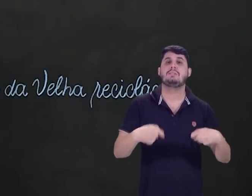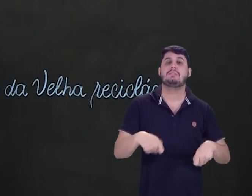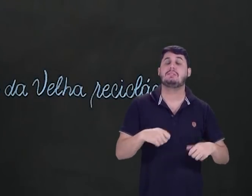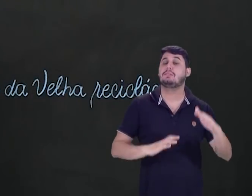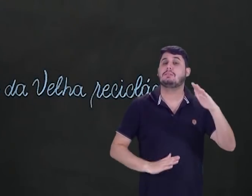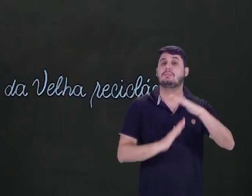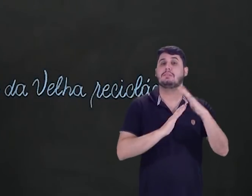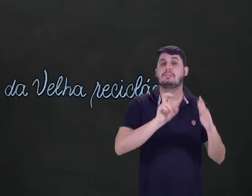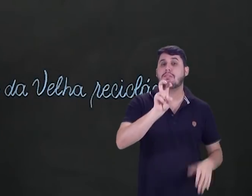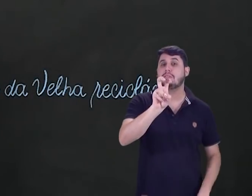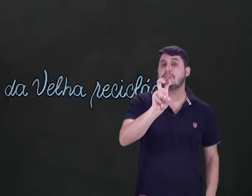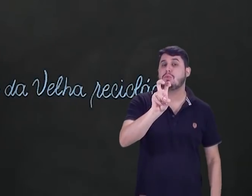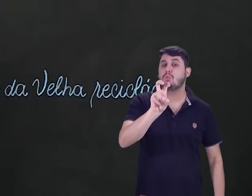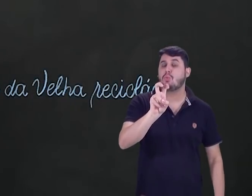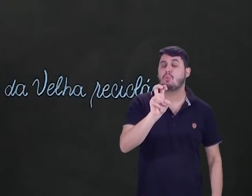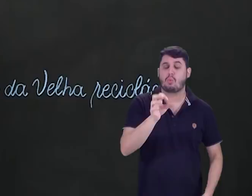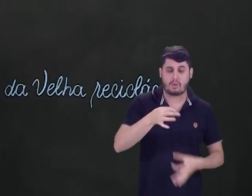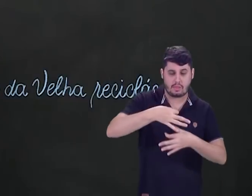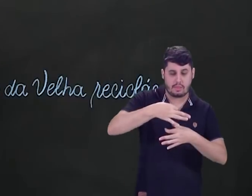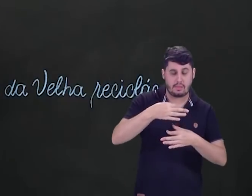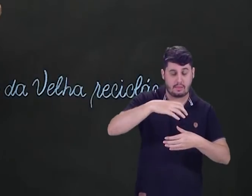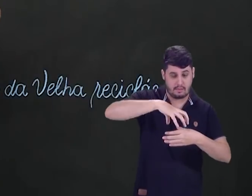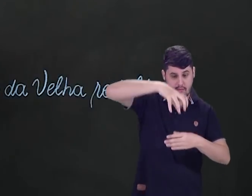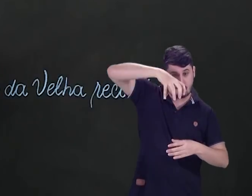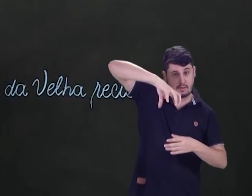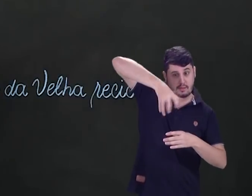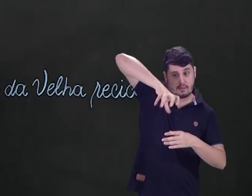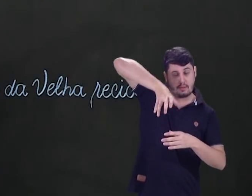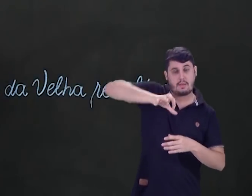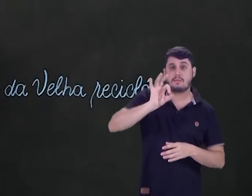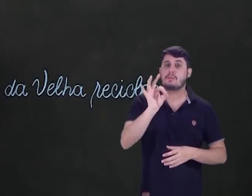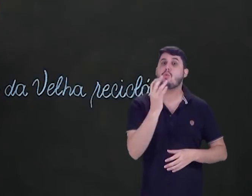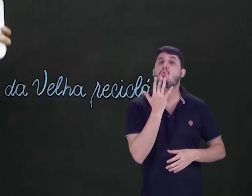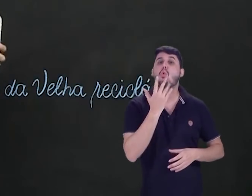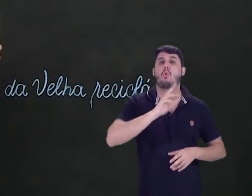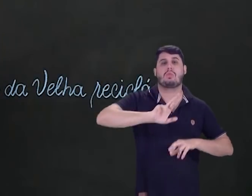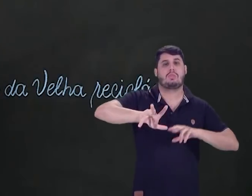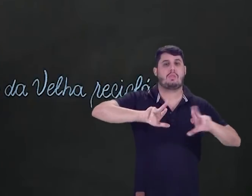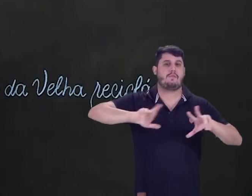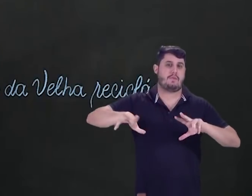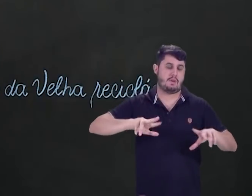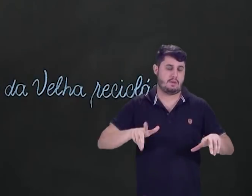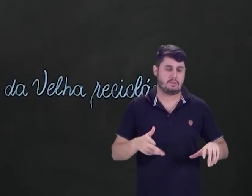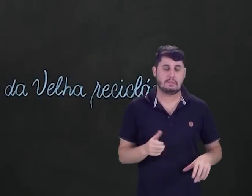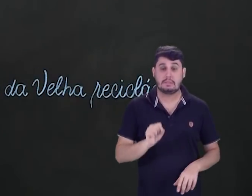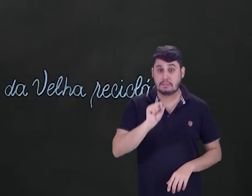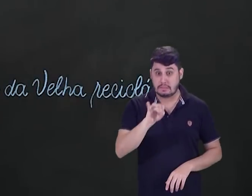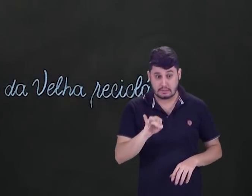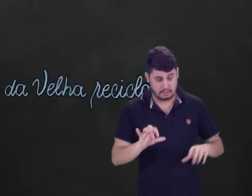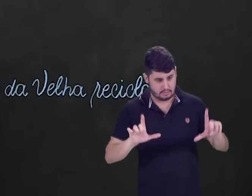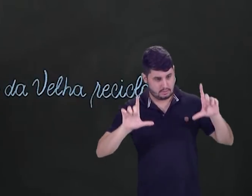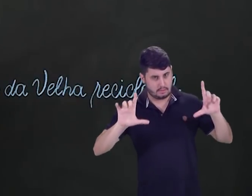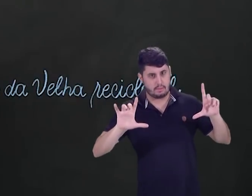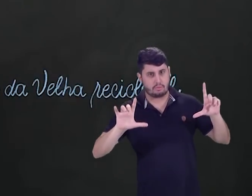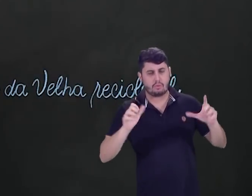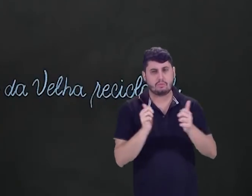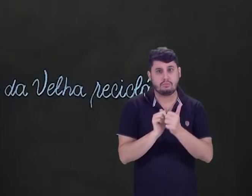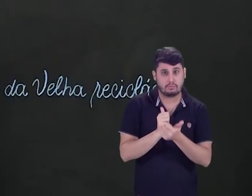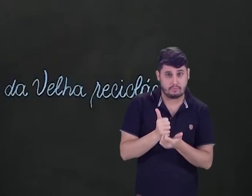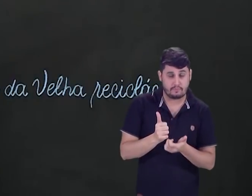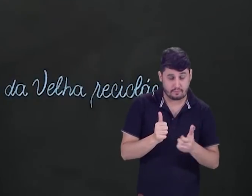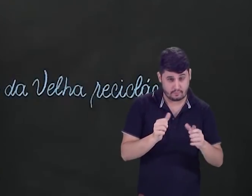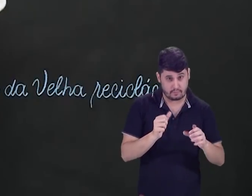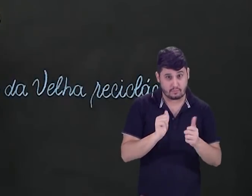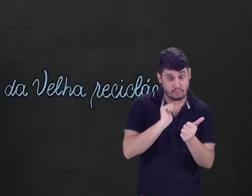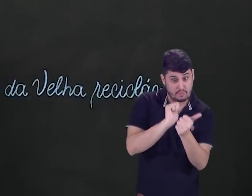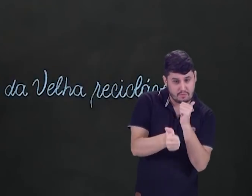tampinhas de cada cor. Você vai colocando a bandeja. Ah, ganhei, perdi, joguei. beleza. Agora, como que eu posso fazer isso